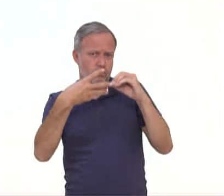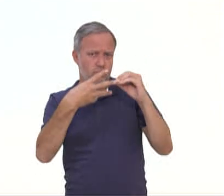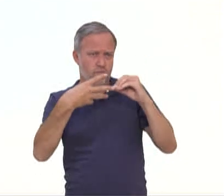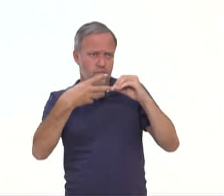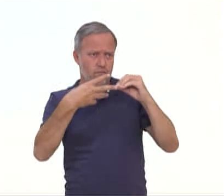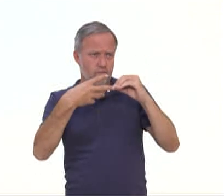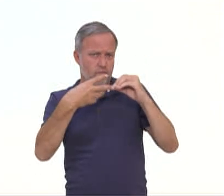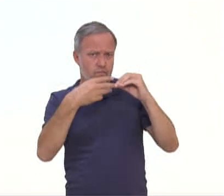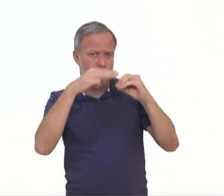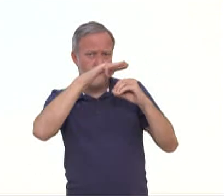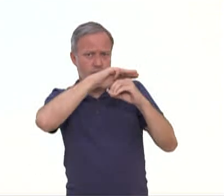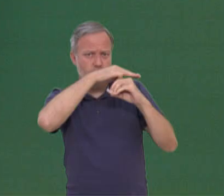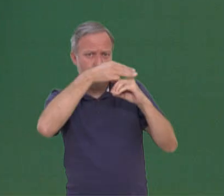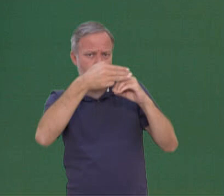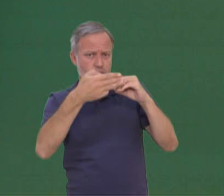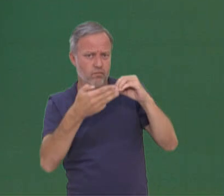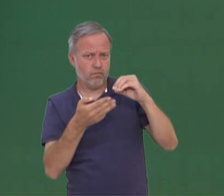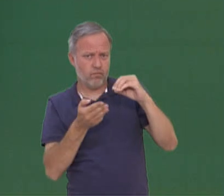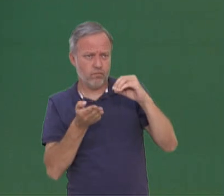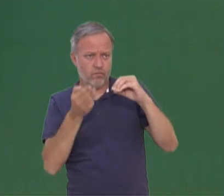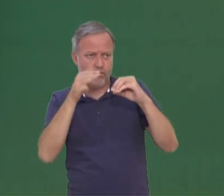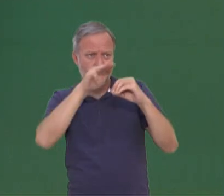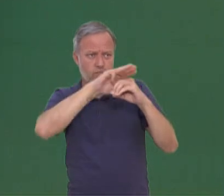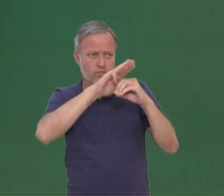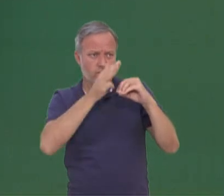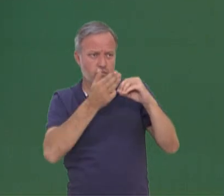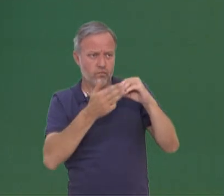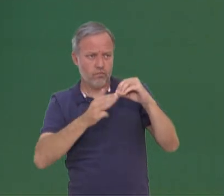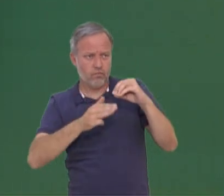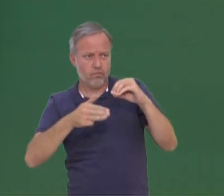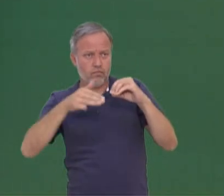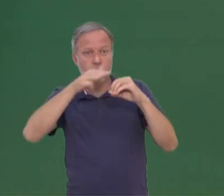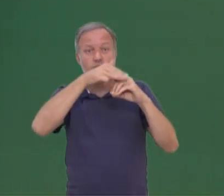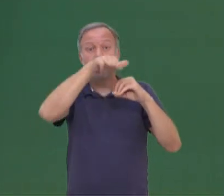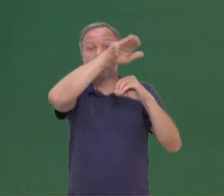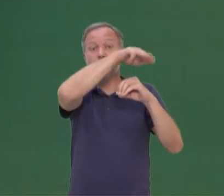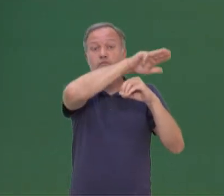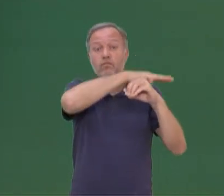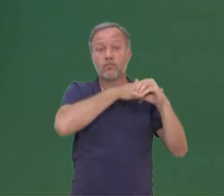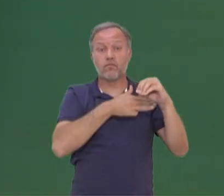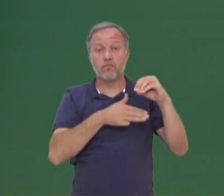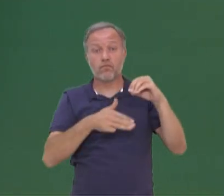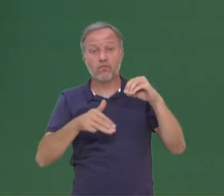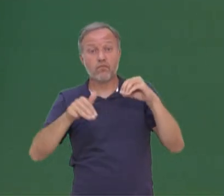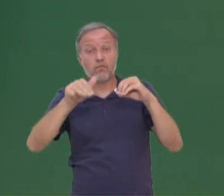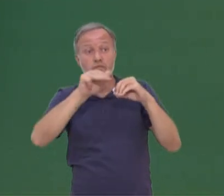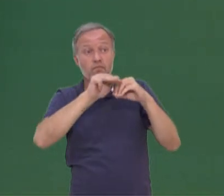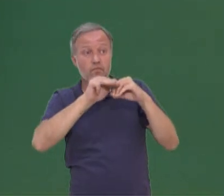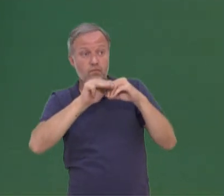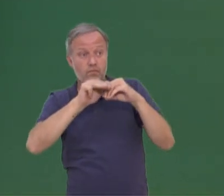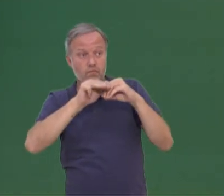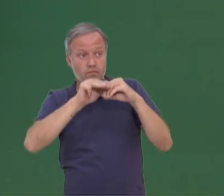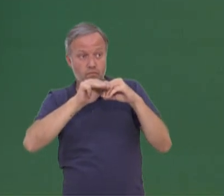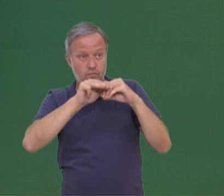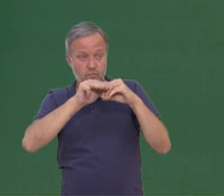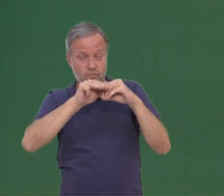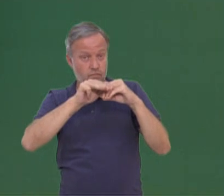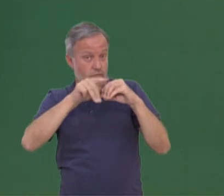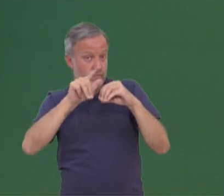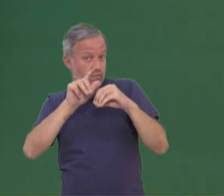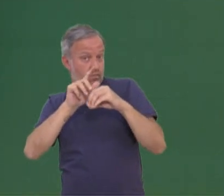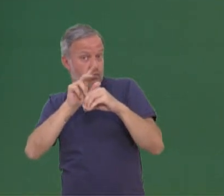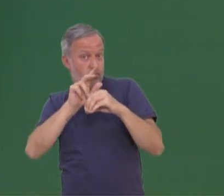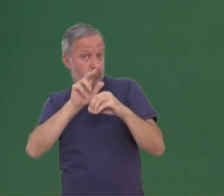sua membrana envolvendo outra célula. Então aqui é uma célula jantando outra. Células de defesa do corpo